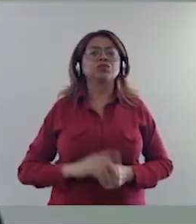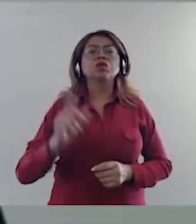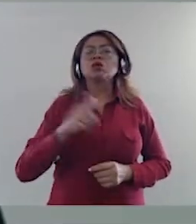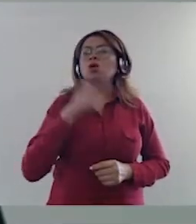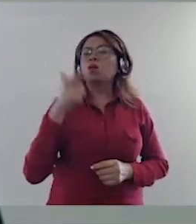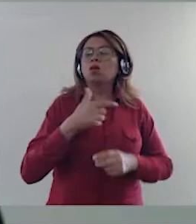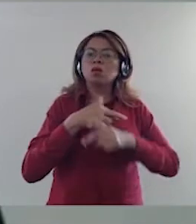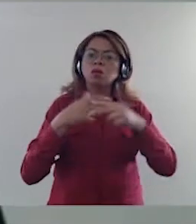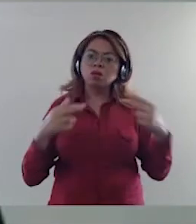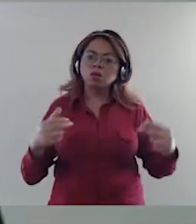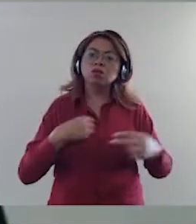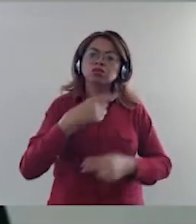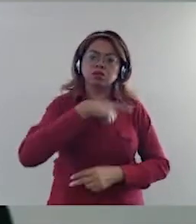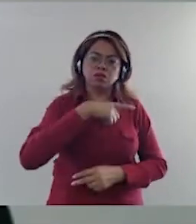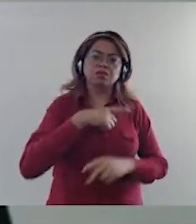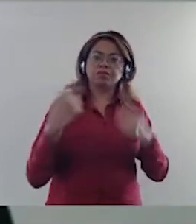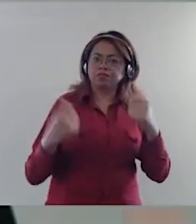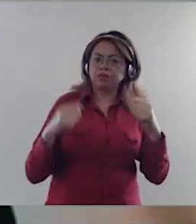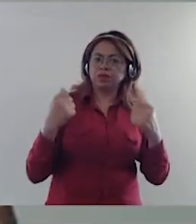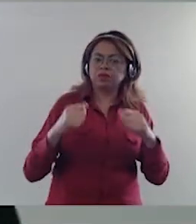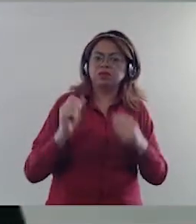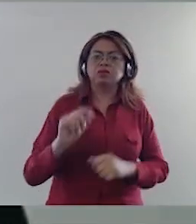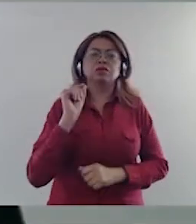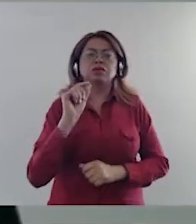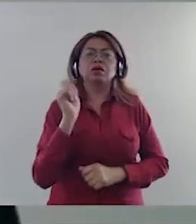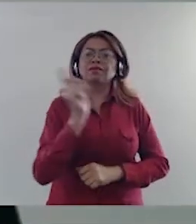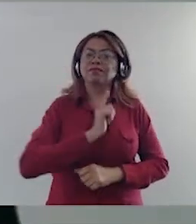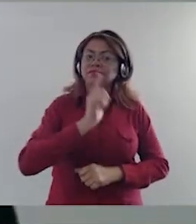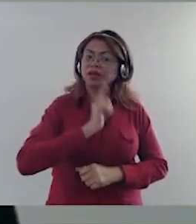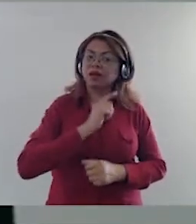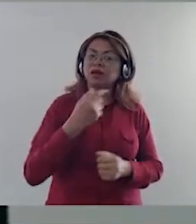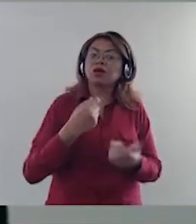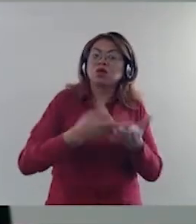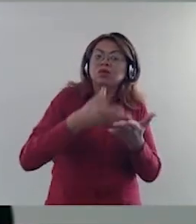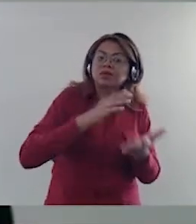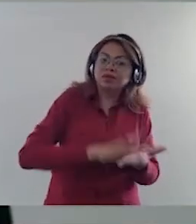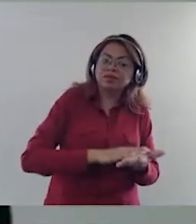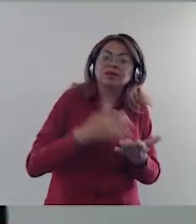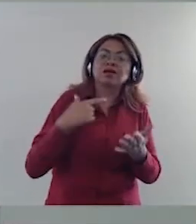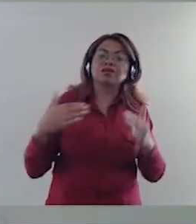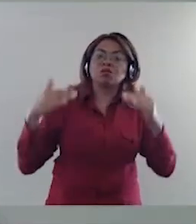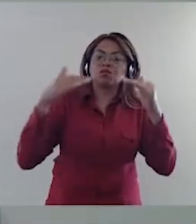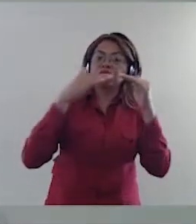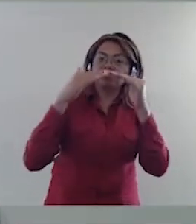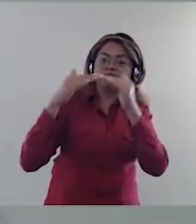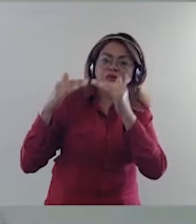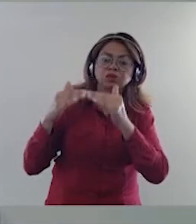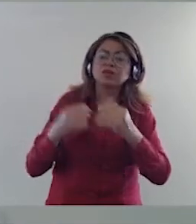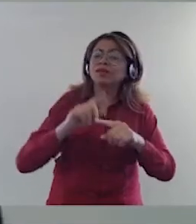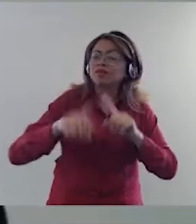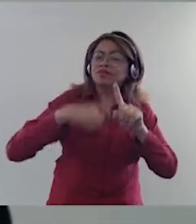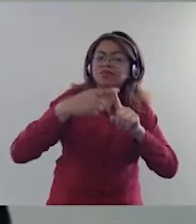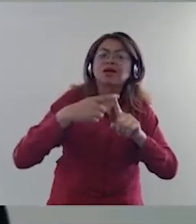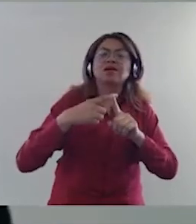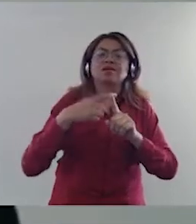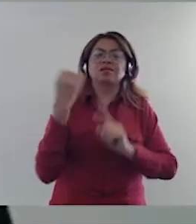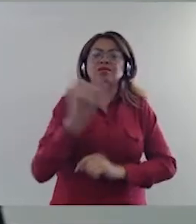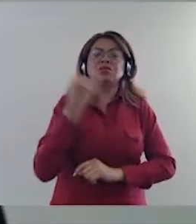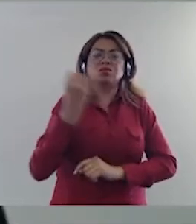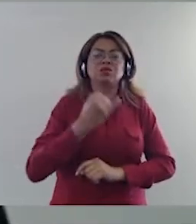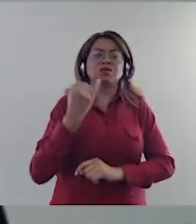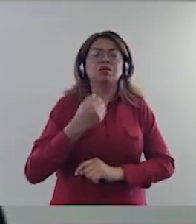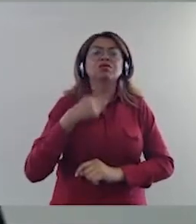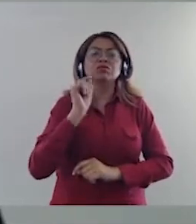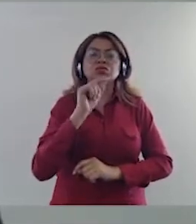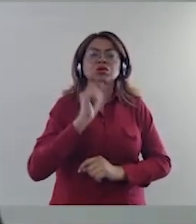E por isso há necessidade de que haja uma interpretação harmônica, hoje mais exigente do que nunca,